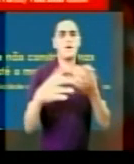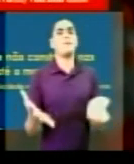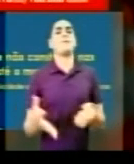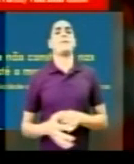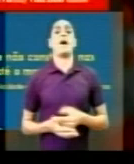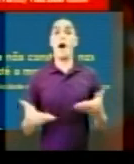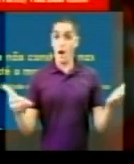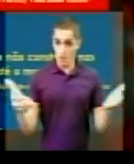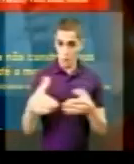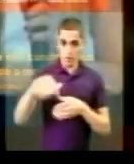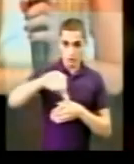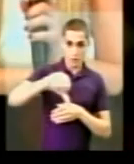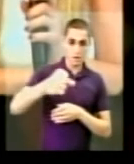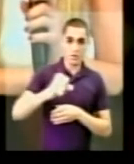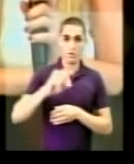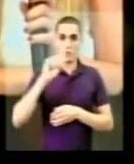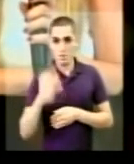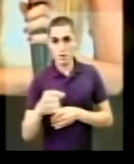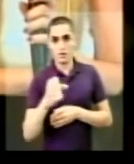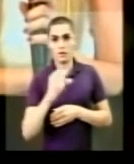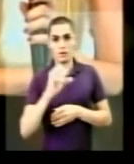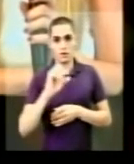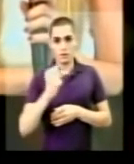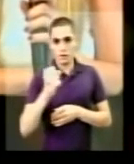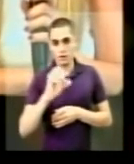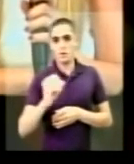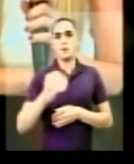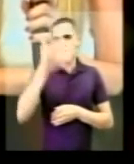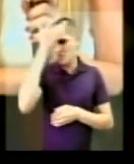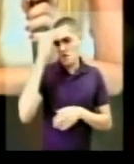98.080 pessoas tiveram resultados negativos e